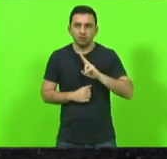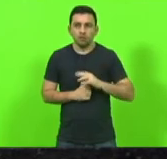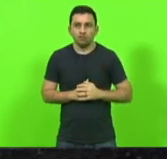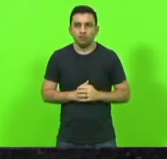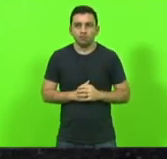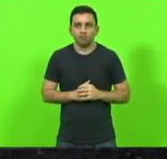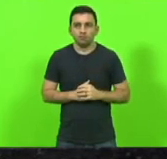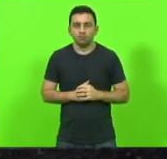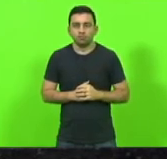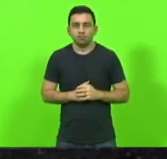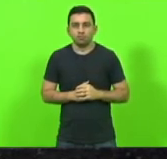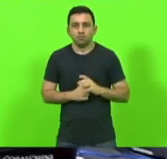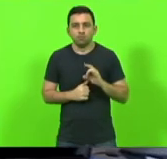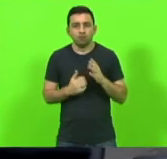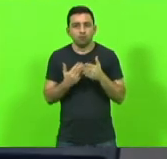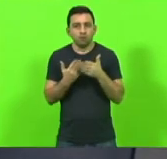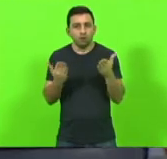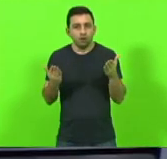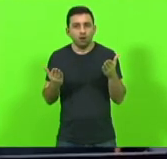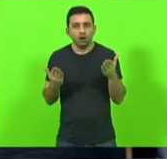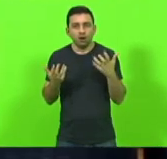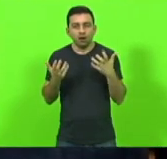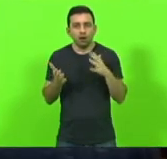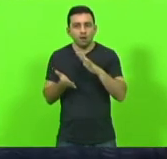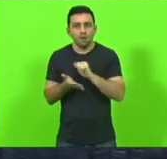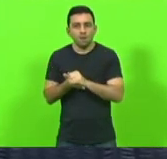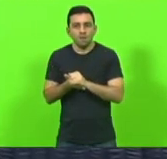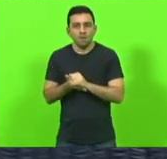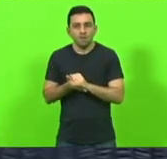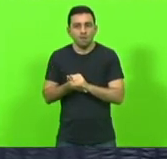presidente, senhores deputados, eu queria fazer um registro aqui